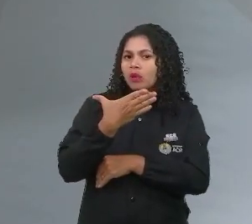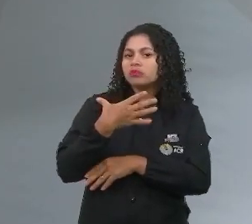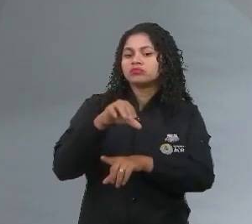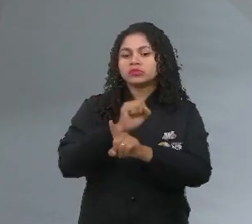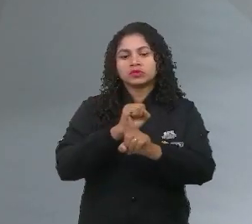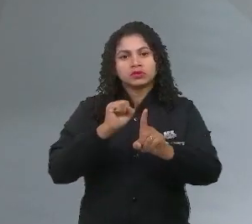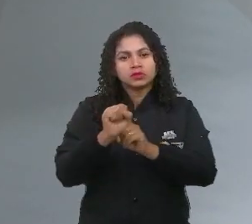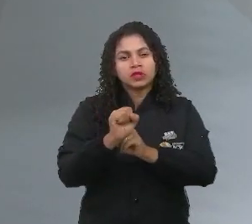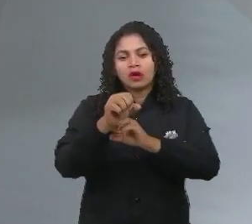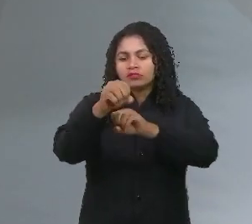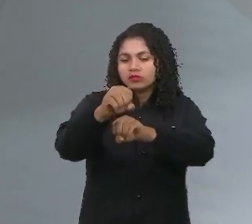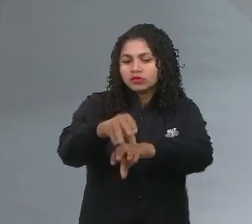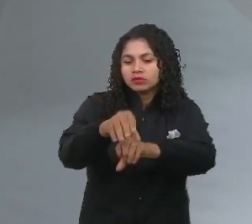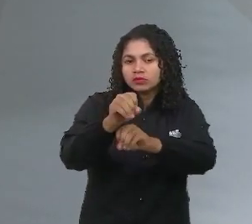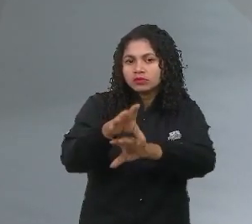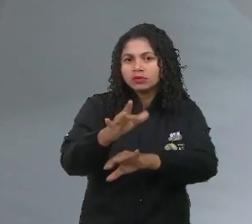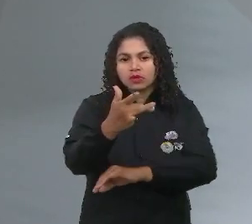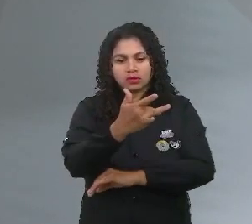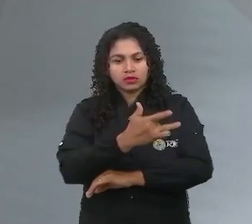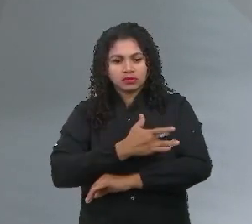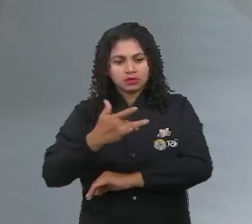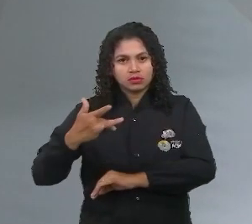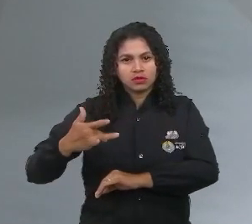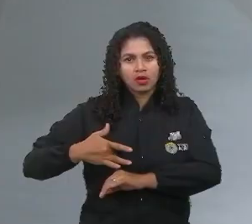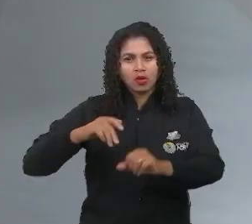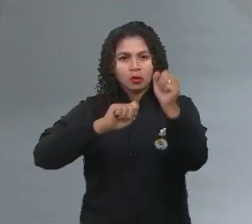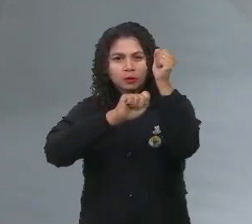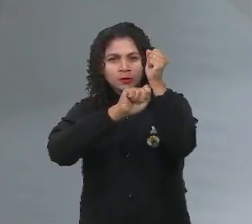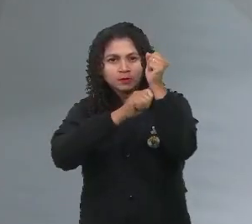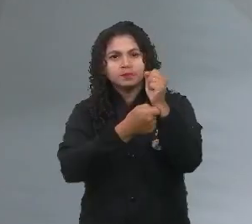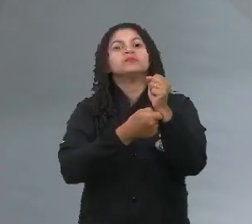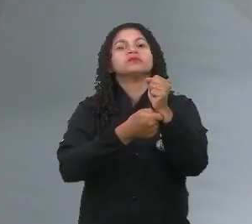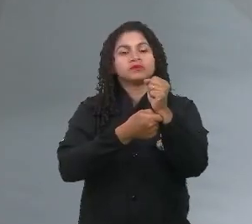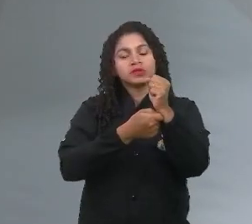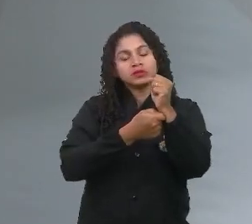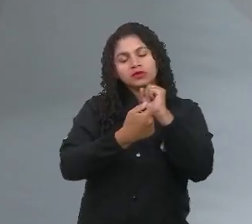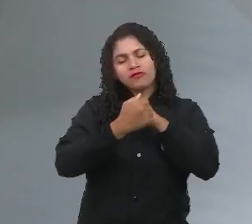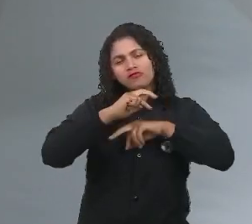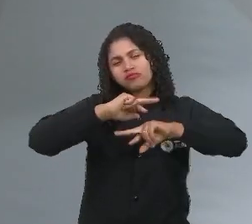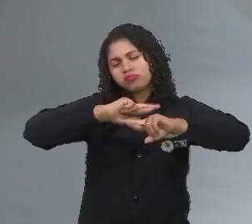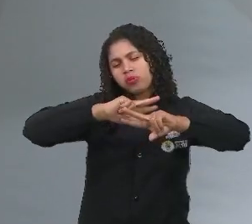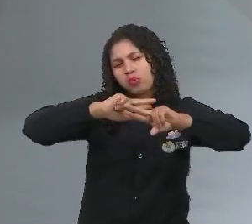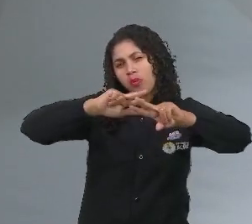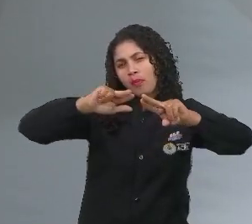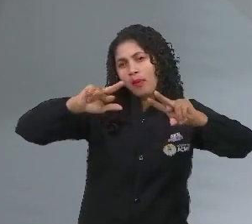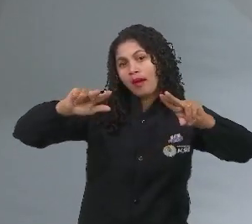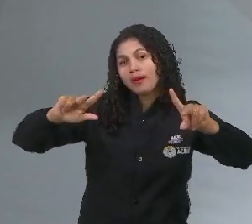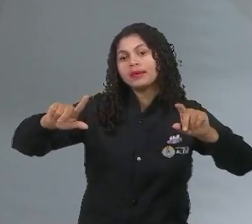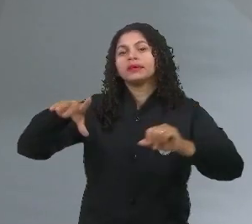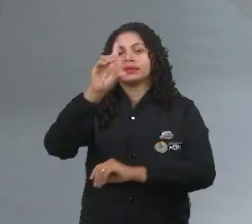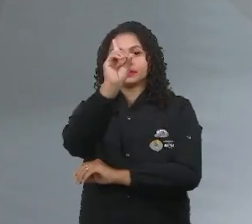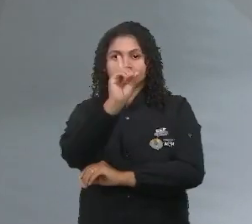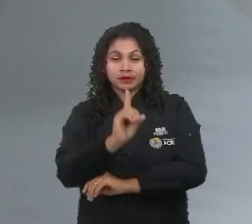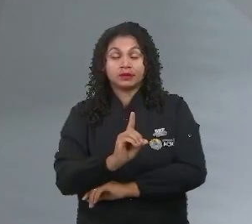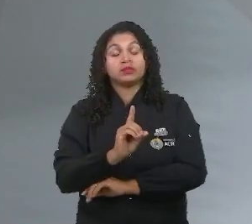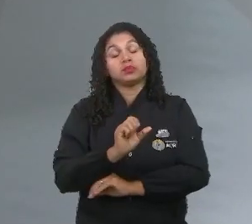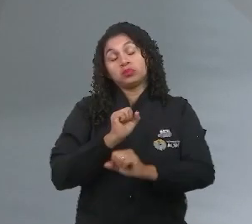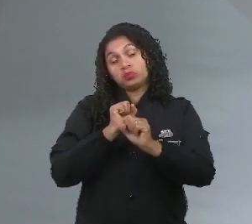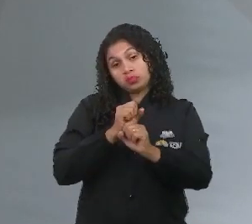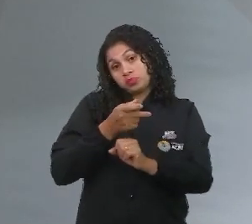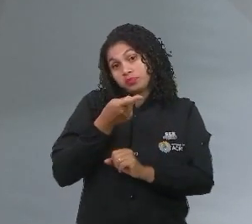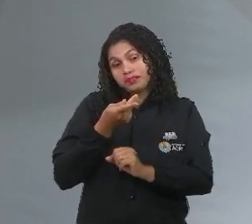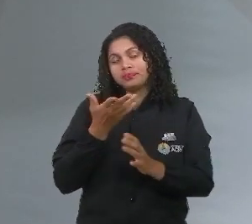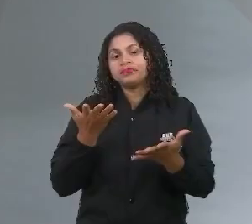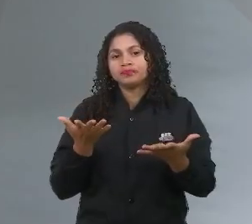a educação, dentre outros direitos que eu poderia mencionar aqui a todos vocês.